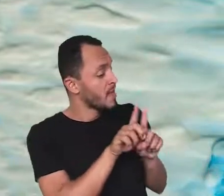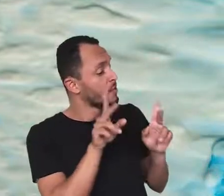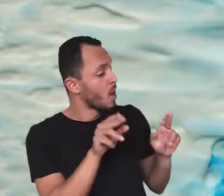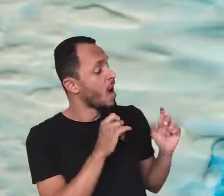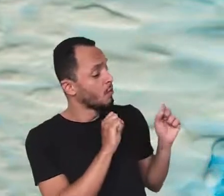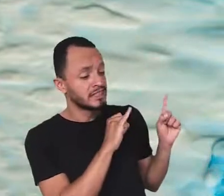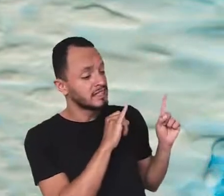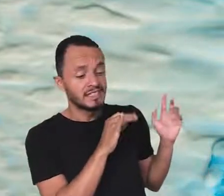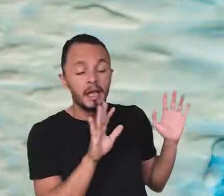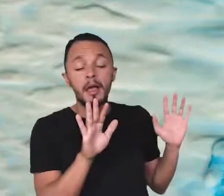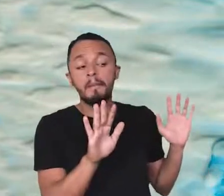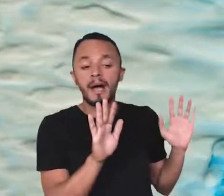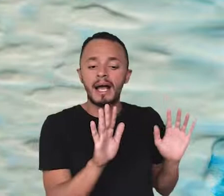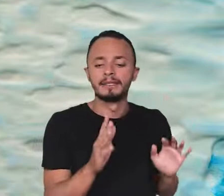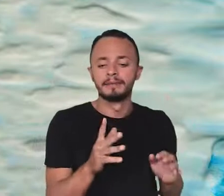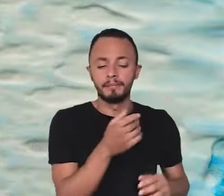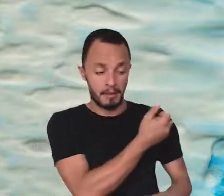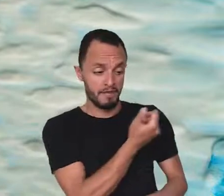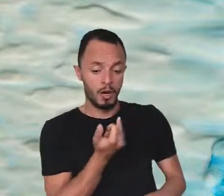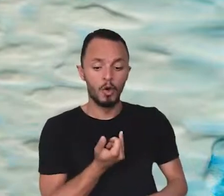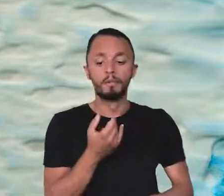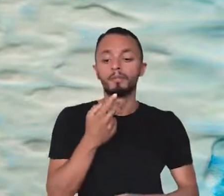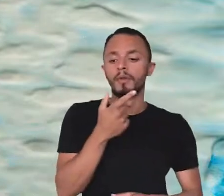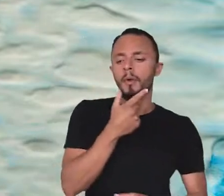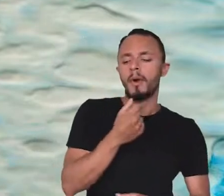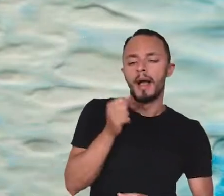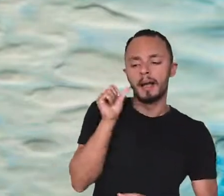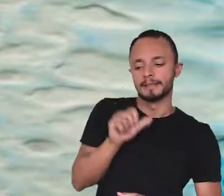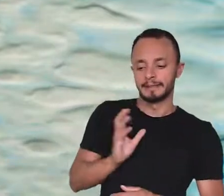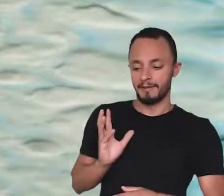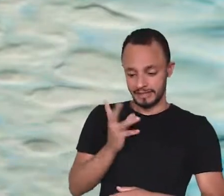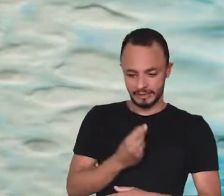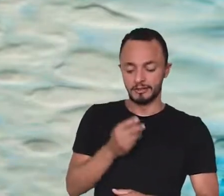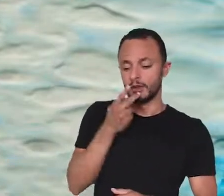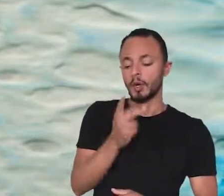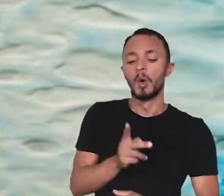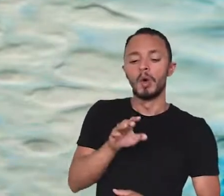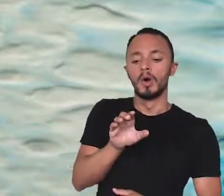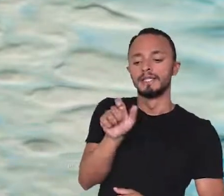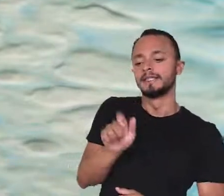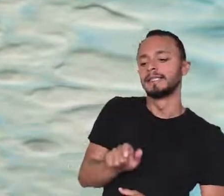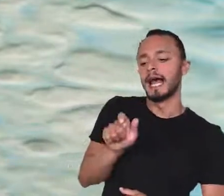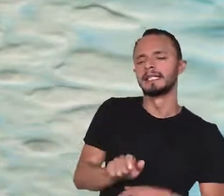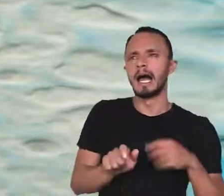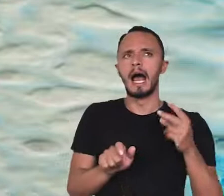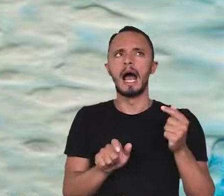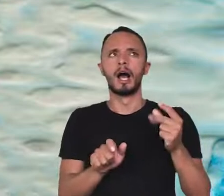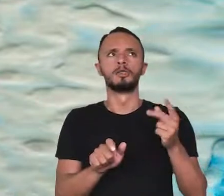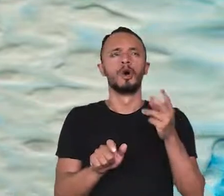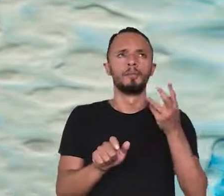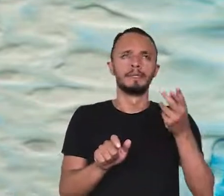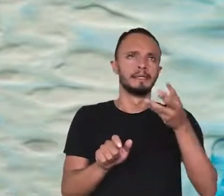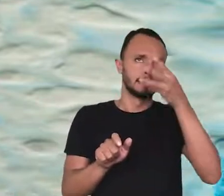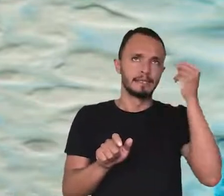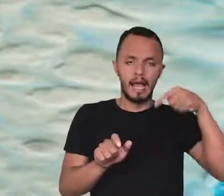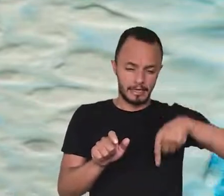teve uma travesti que foi considerada cidadã... Como é que chama? Cidadã o quê? Da onde? Daqui de Belo Horizonte,